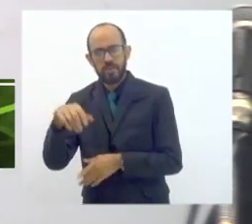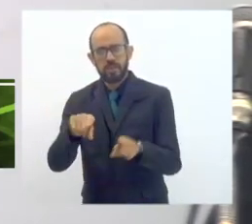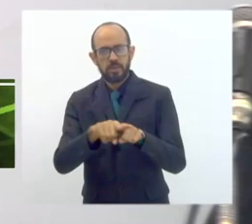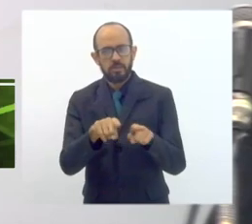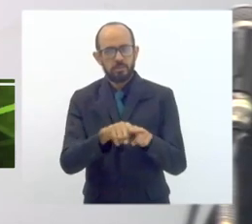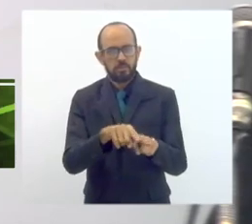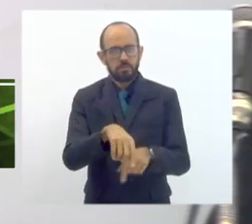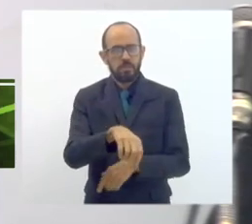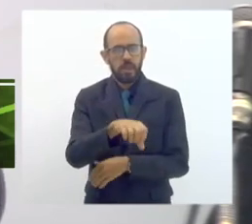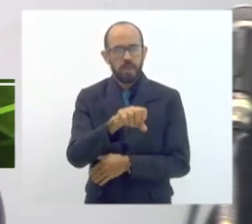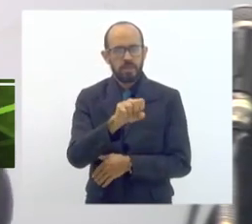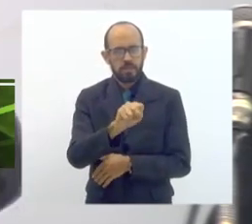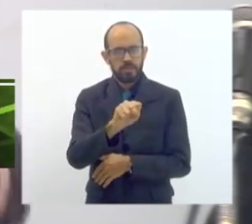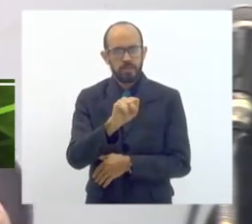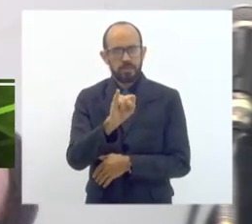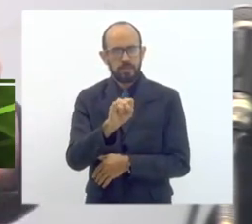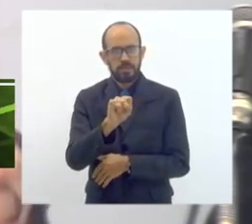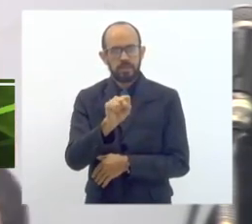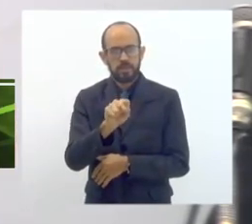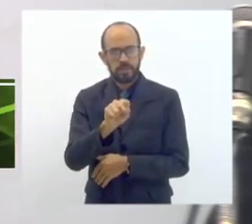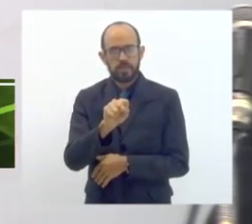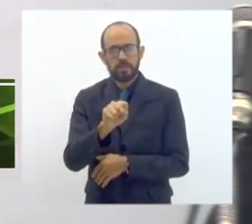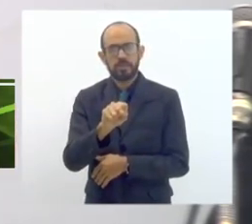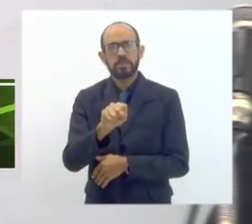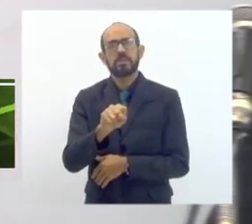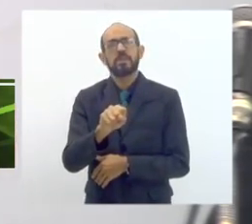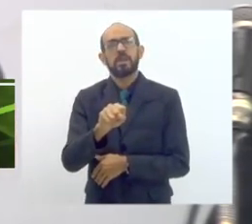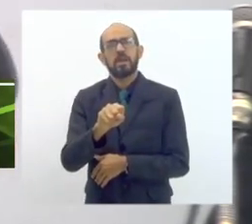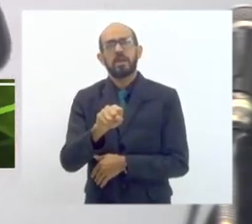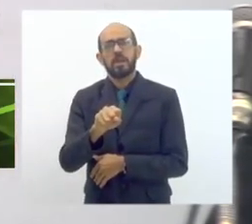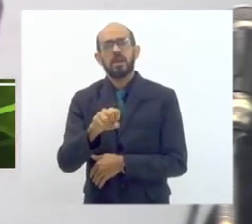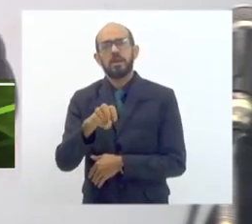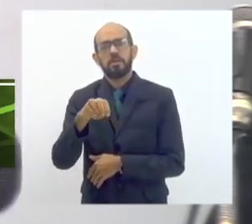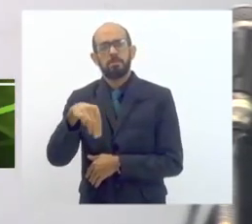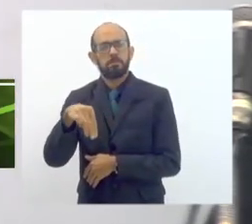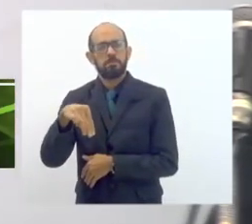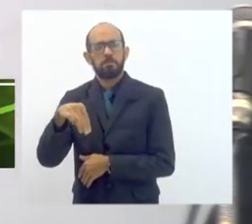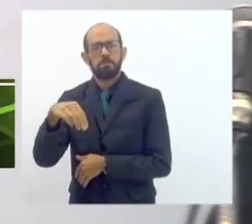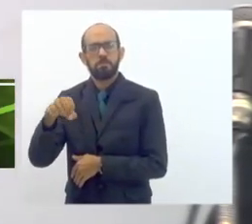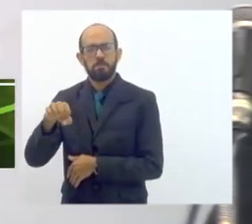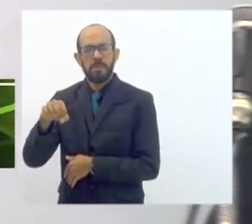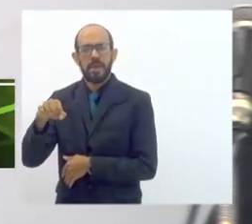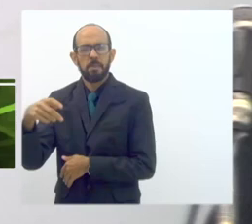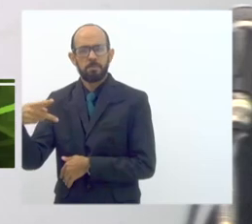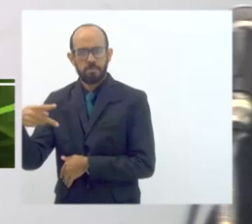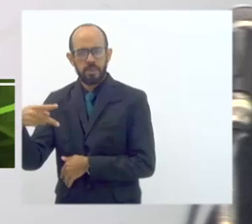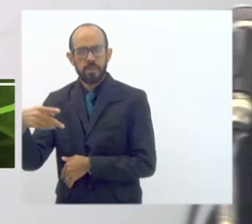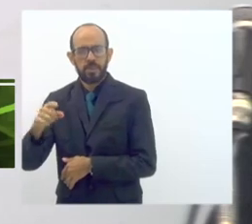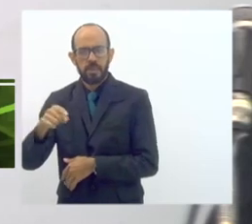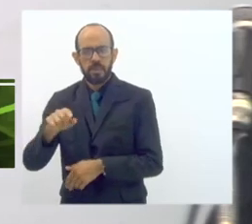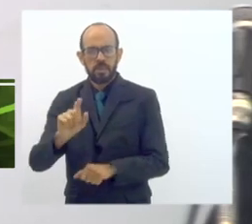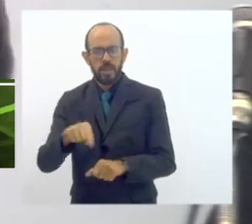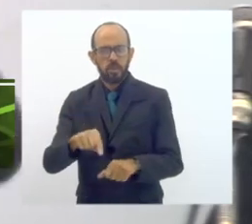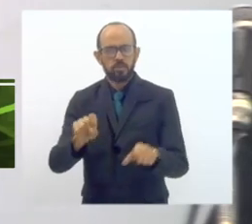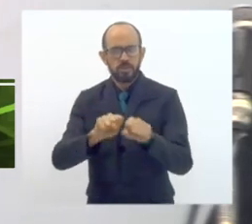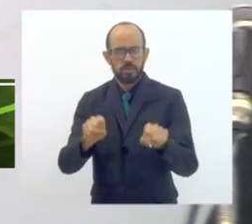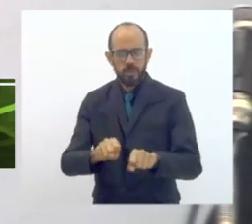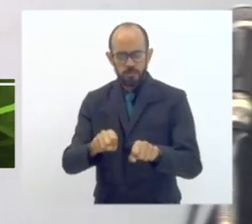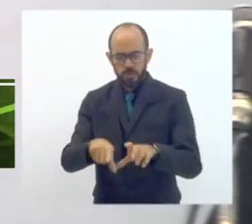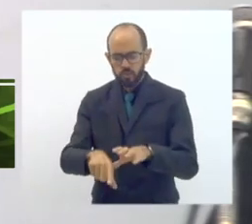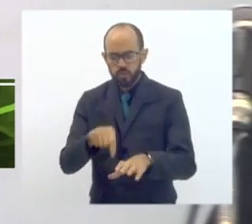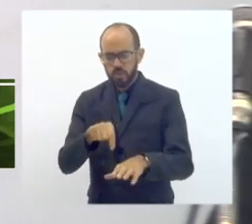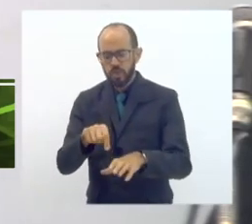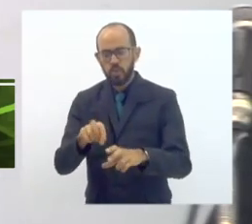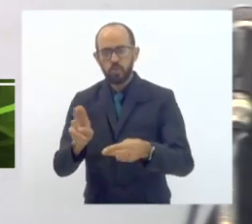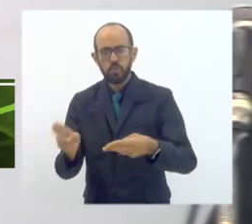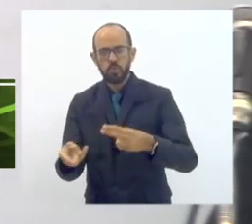SISBAF escolheu o SAMU e aí depois foi passando para outros processos, como, por exemplo, a marcação de consultas e a organização do processo